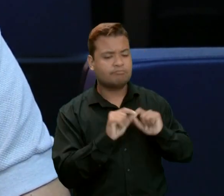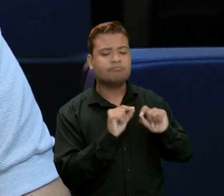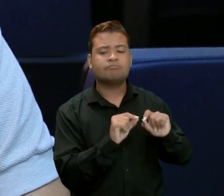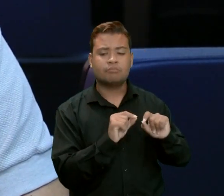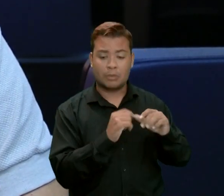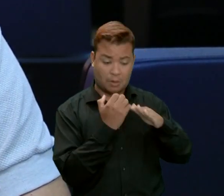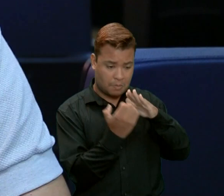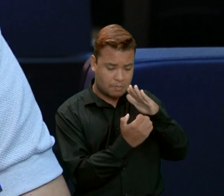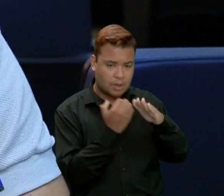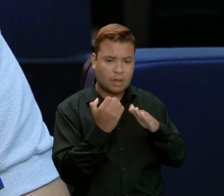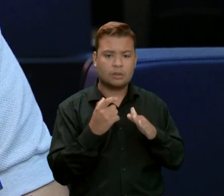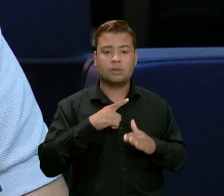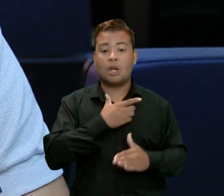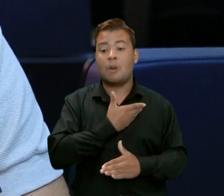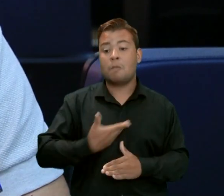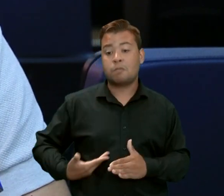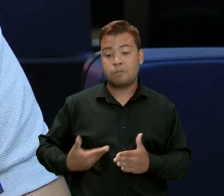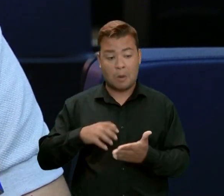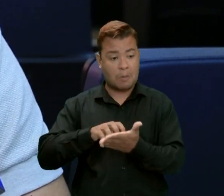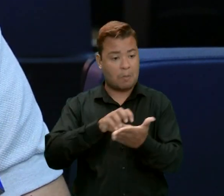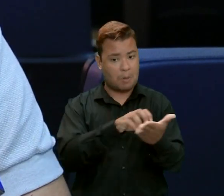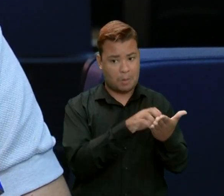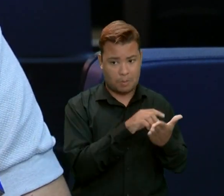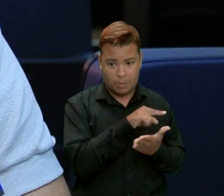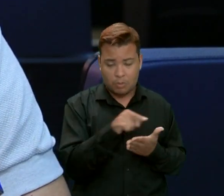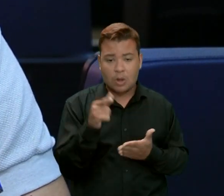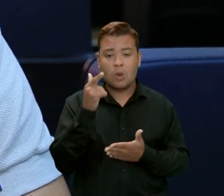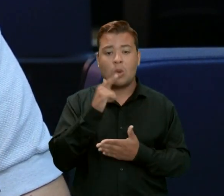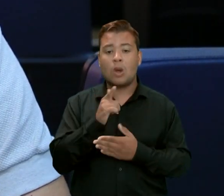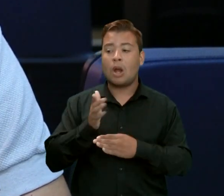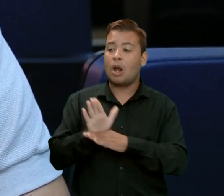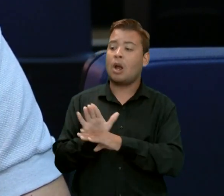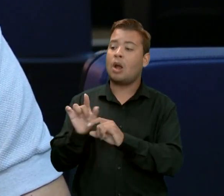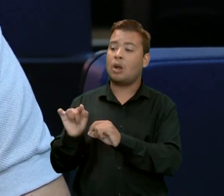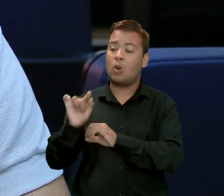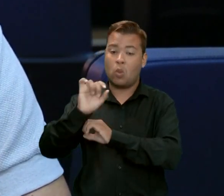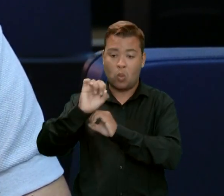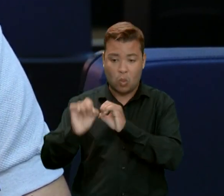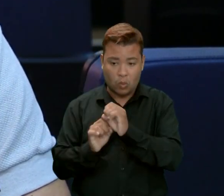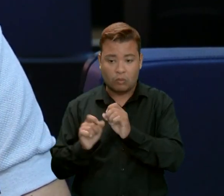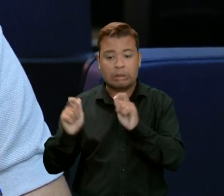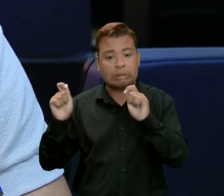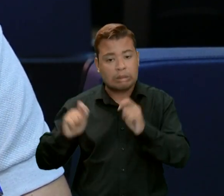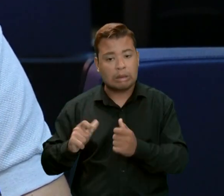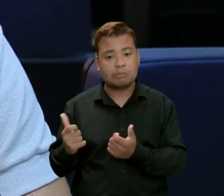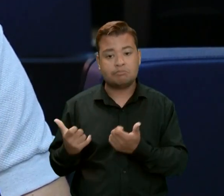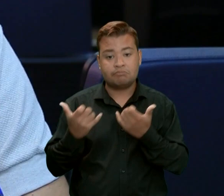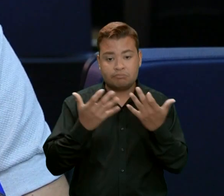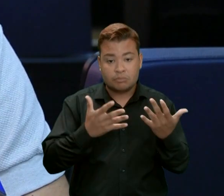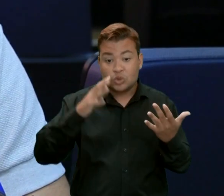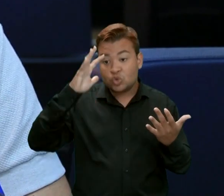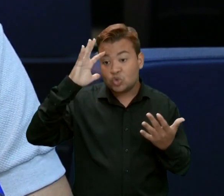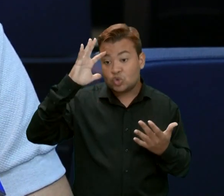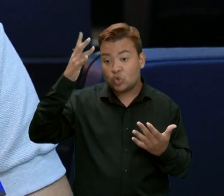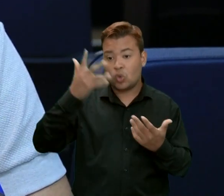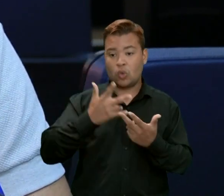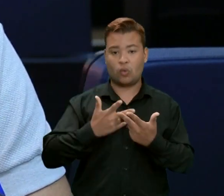entidades públicas, de forma que a universidade consegue entregar